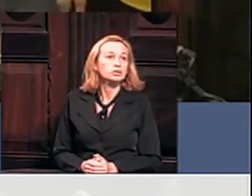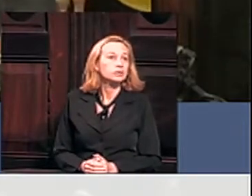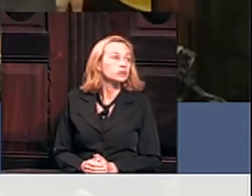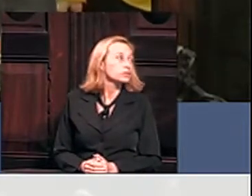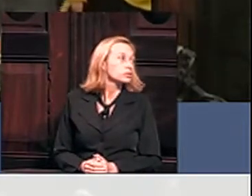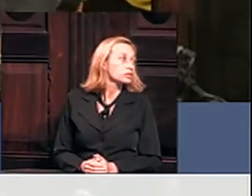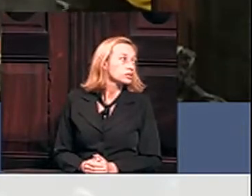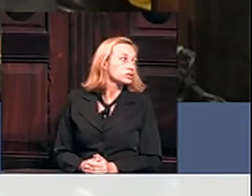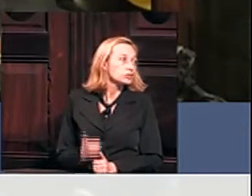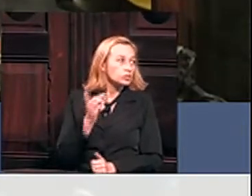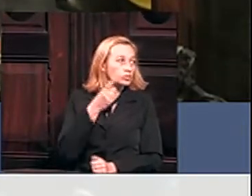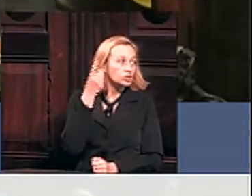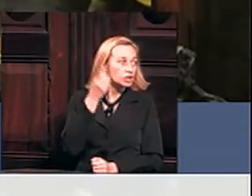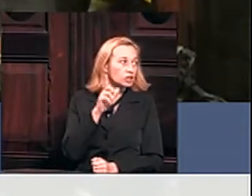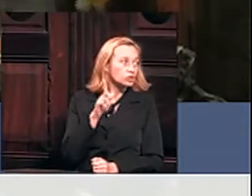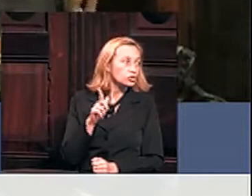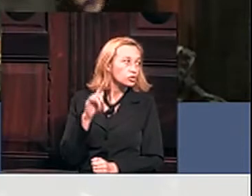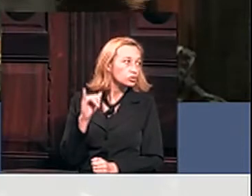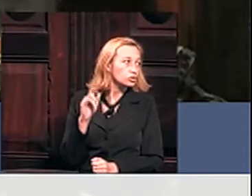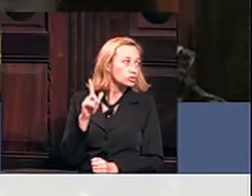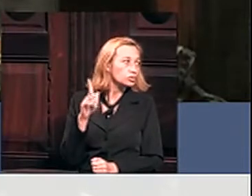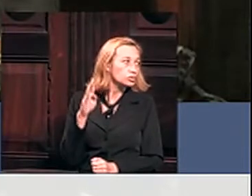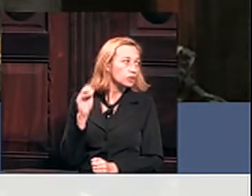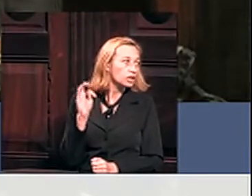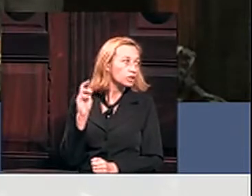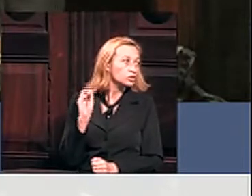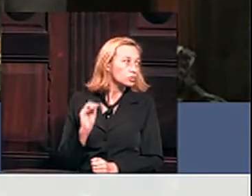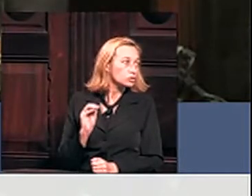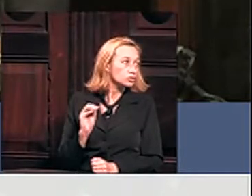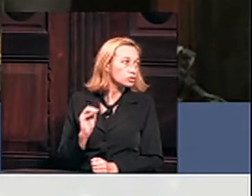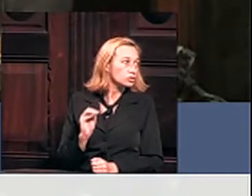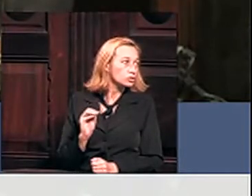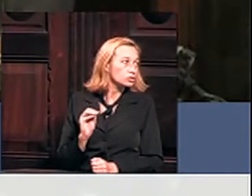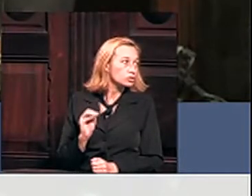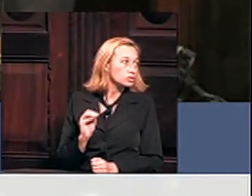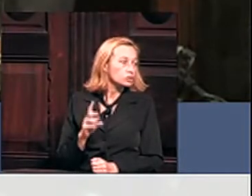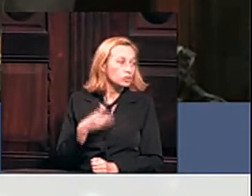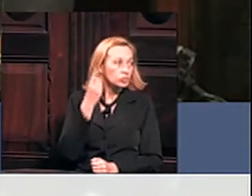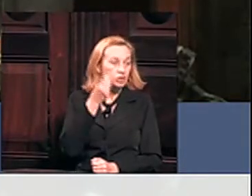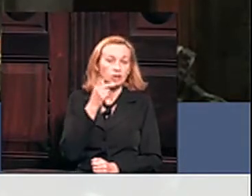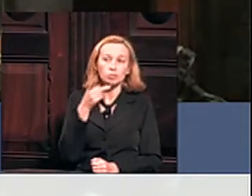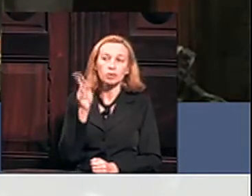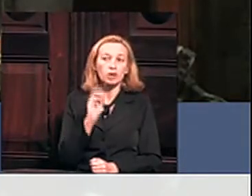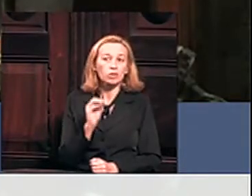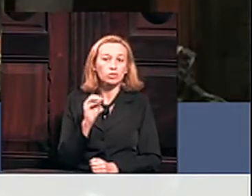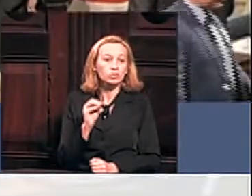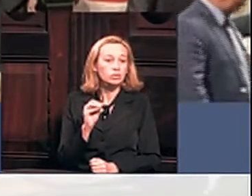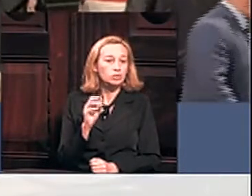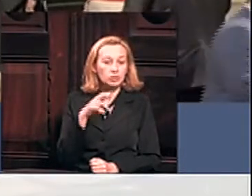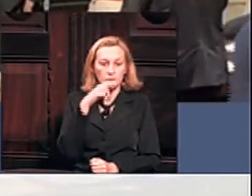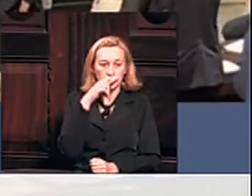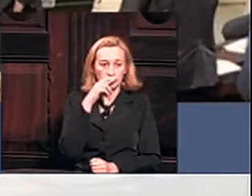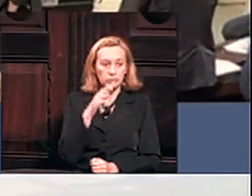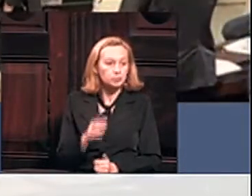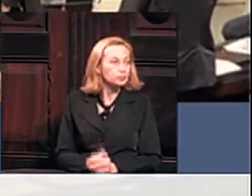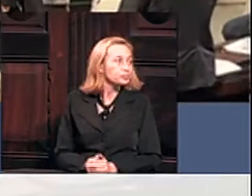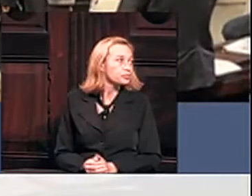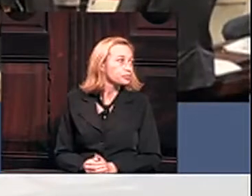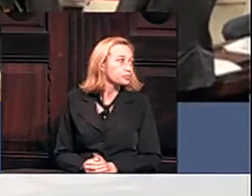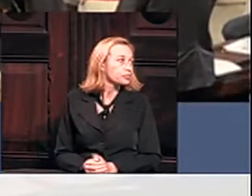Deputado Gilberto, deputado Paulo Ramos e Luiz Martins. Está prejudicado, não está, deputado Luiz e